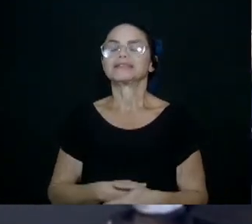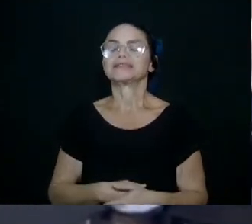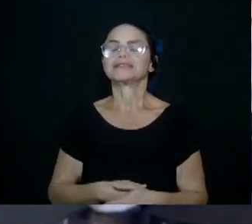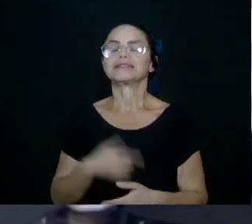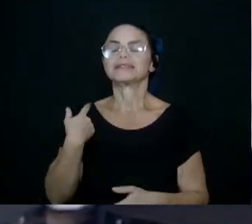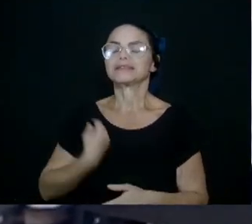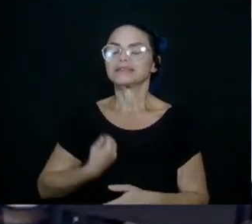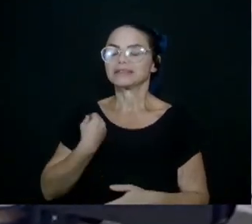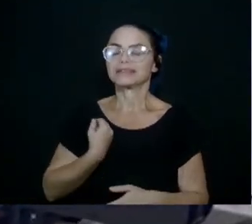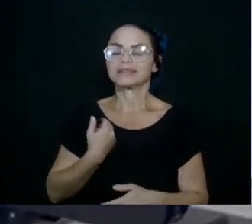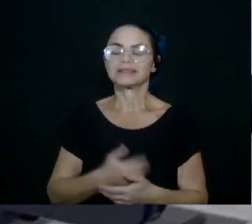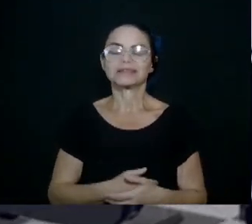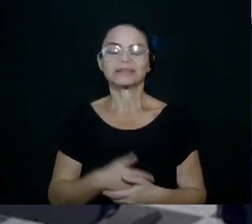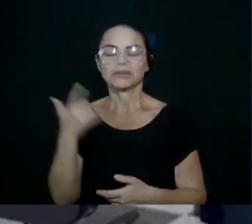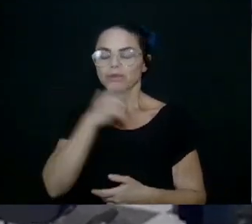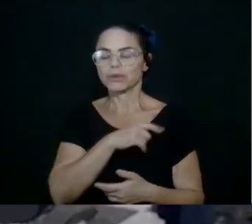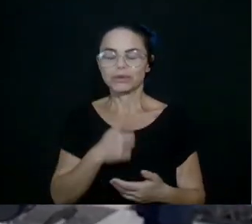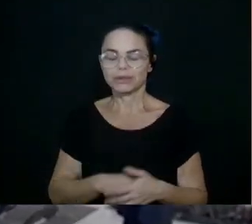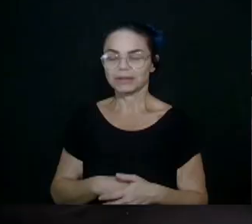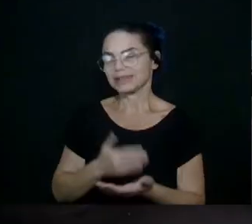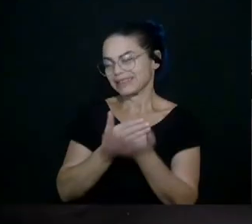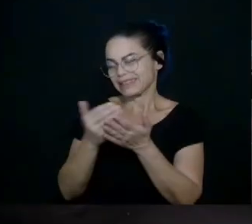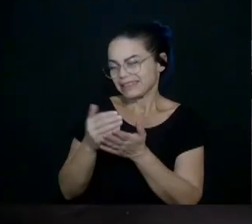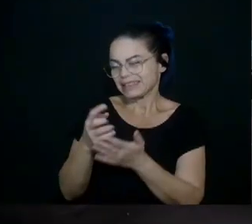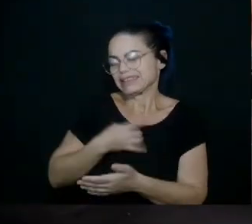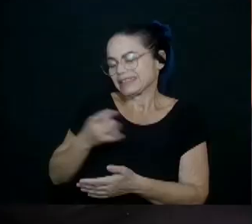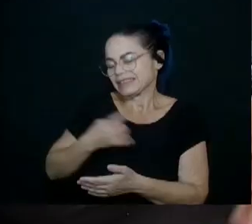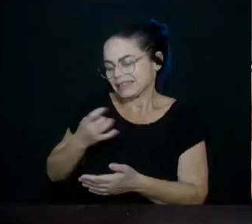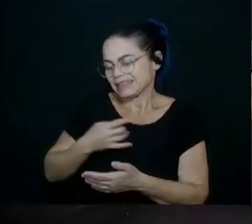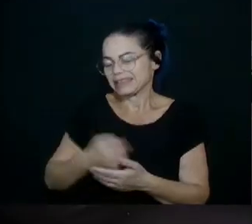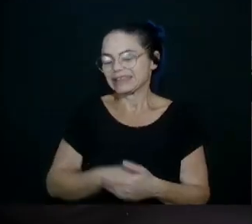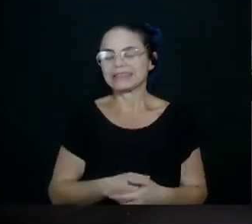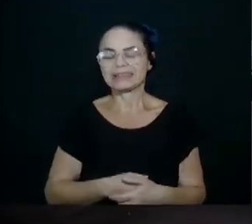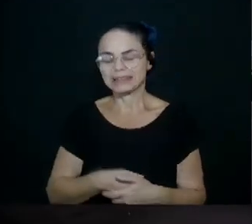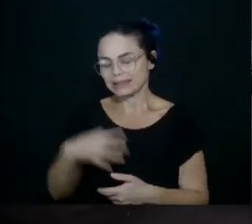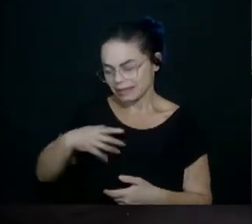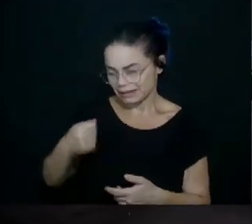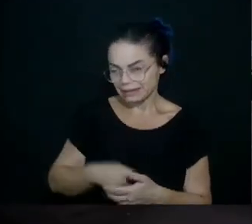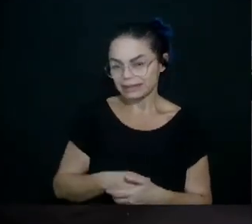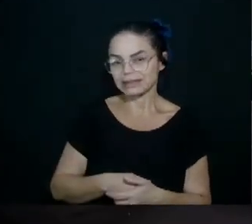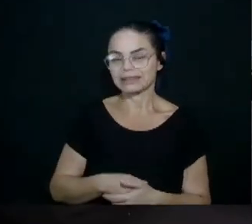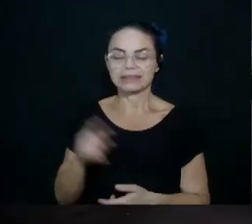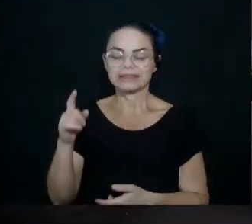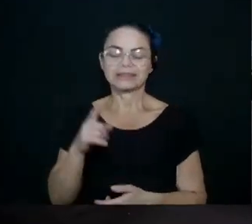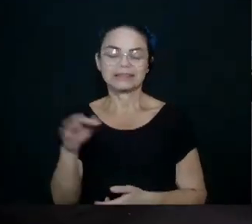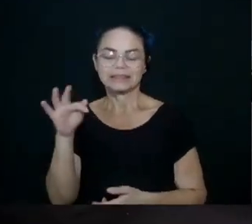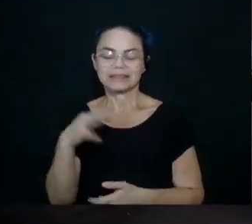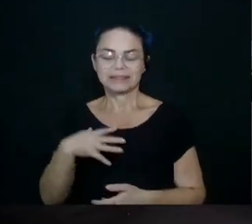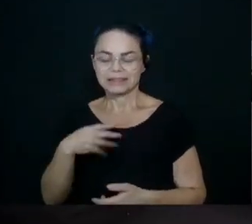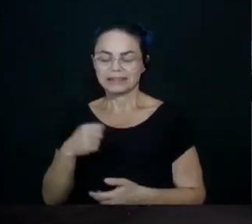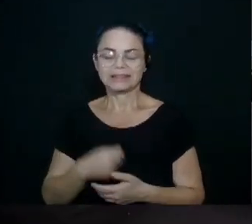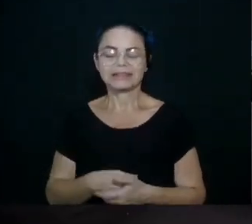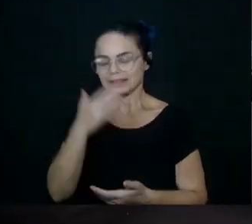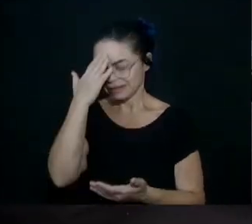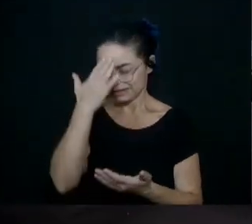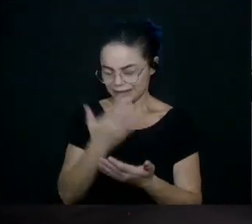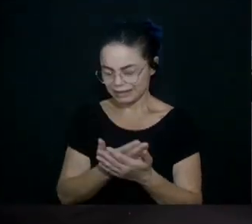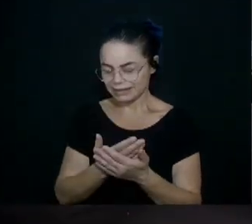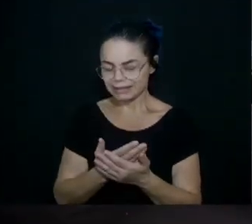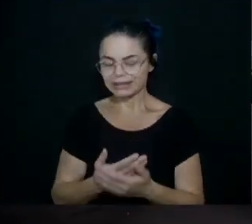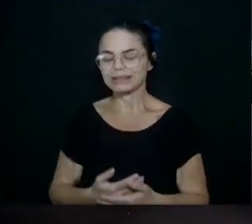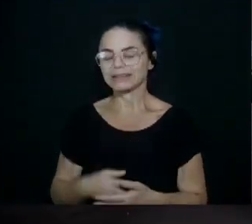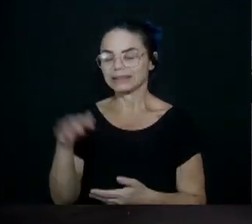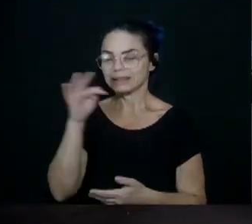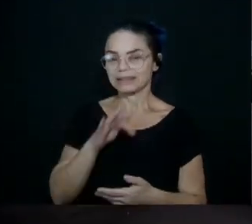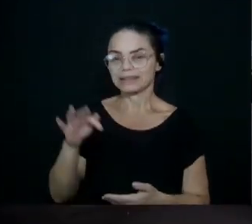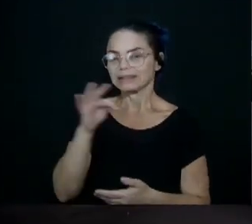dei, né? Talvez no comecinho ela ficou um pouco insegura. Pô, meu filho optou por não fazer uma faculdade. Eu até comecei a cursar uma faculdade totalmente fora